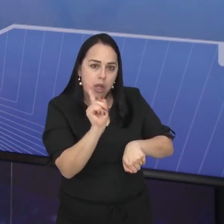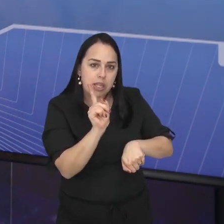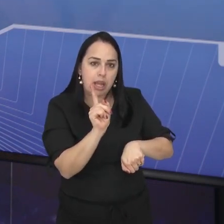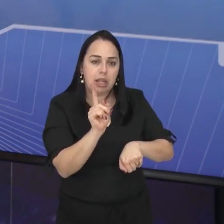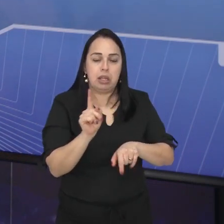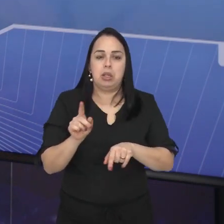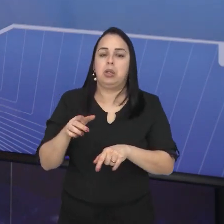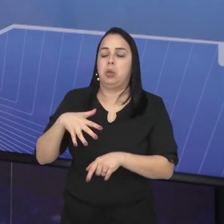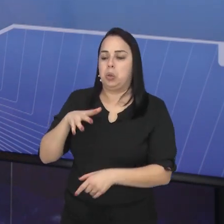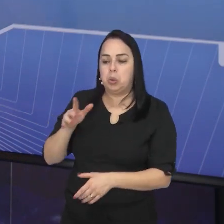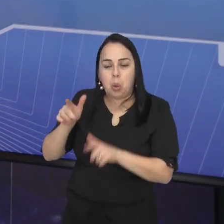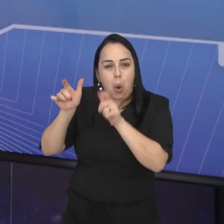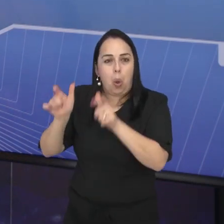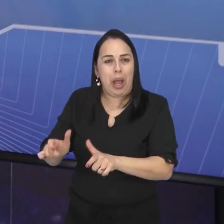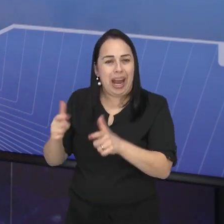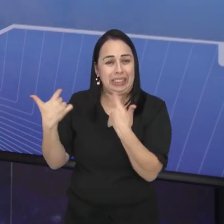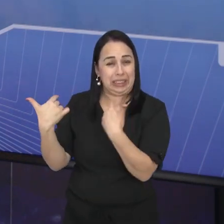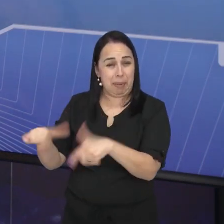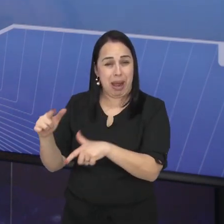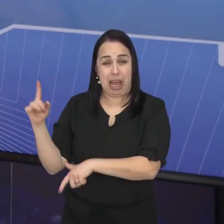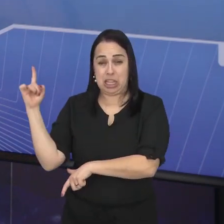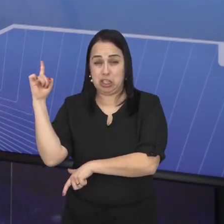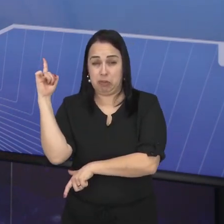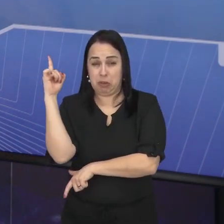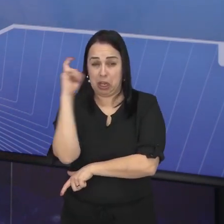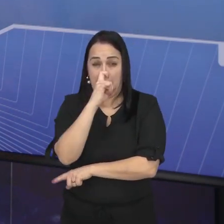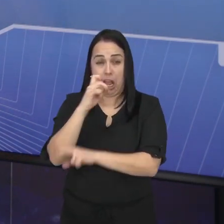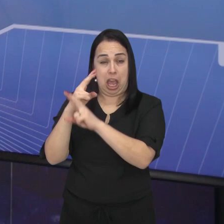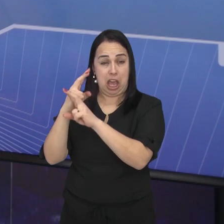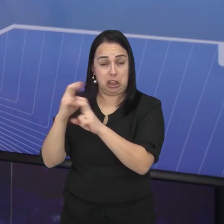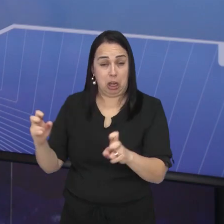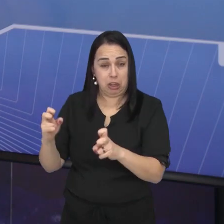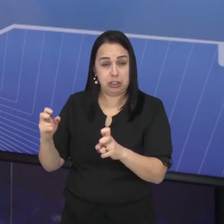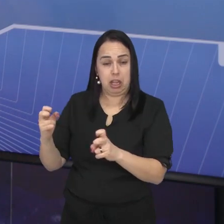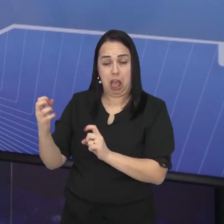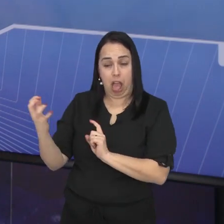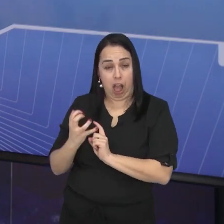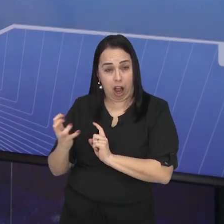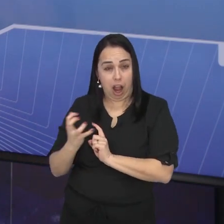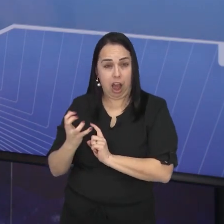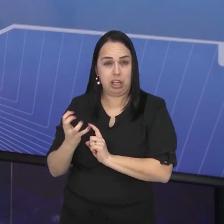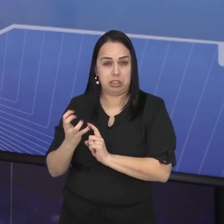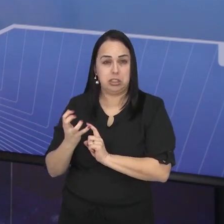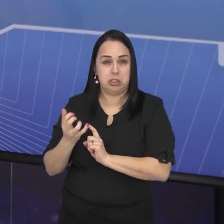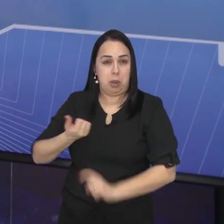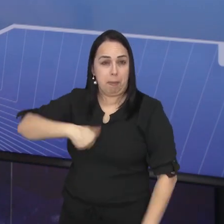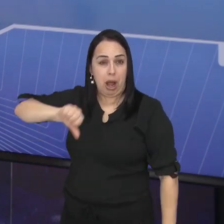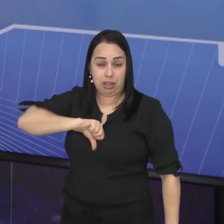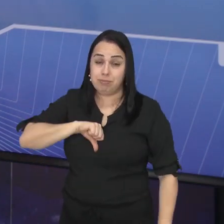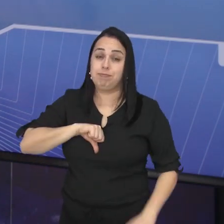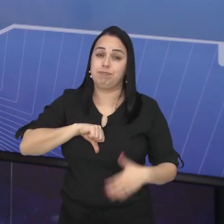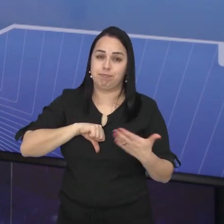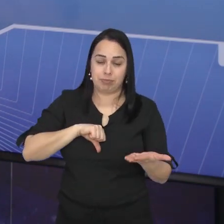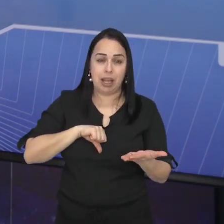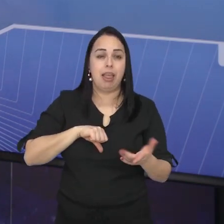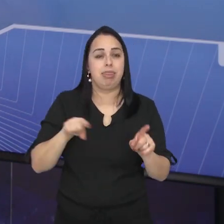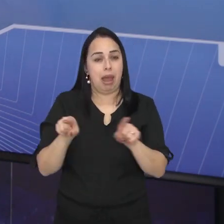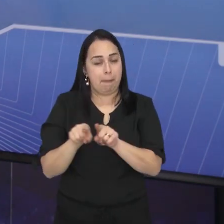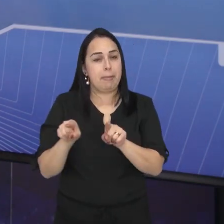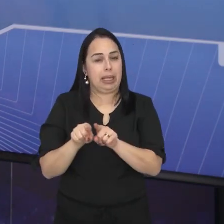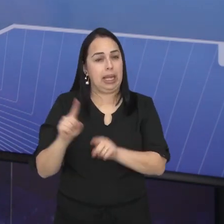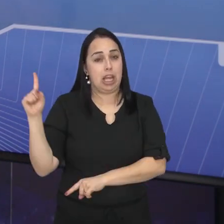lados. O ambiente que você está às vezes é muito complicado, muito tóxico, que né? Enfim, tem uma outra esfera em cima